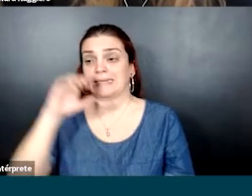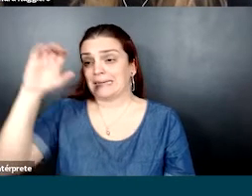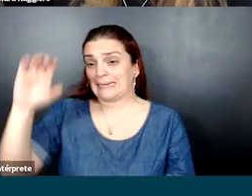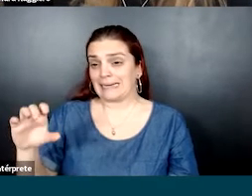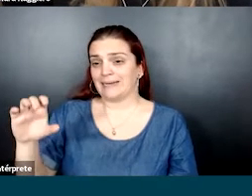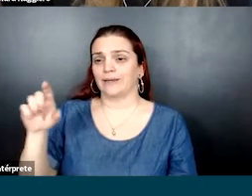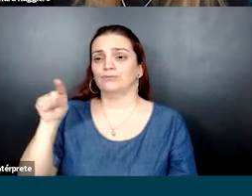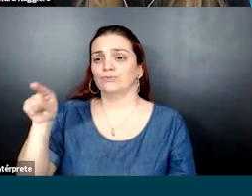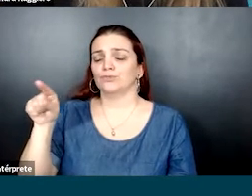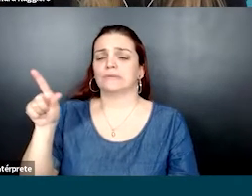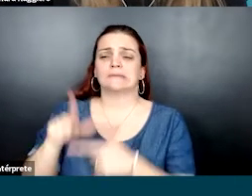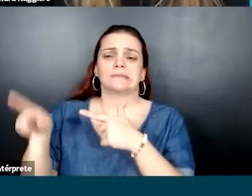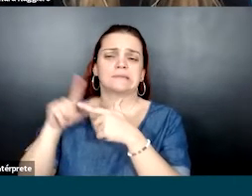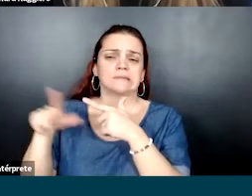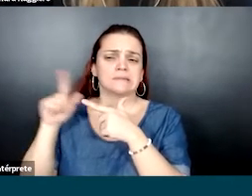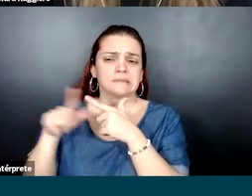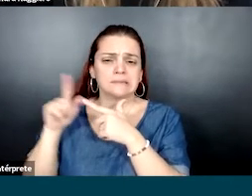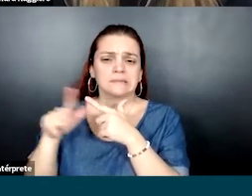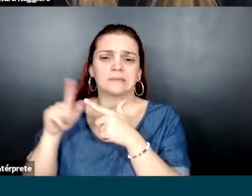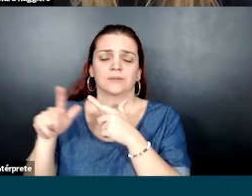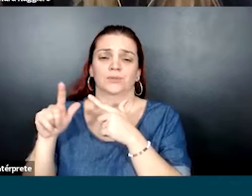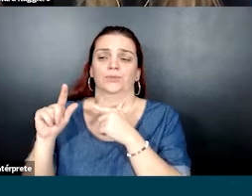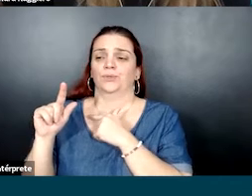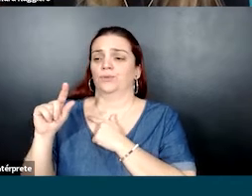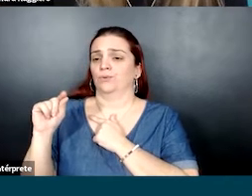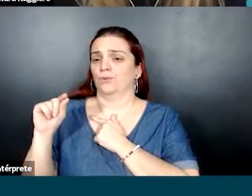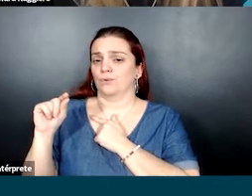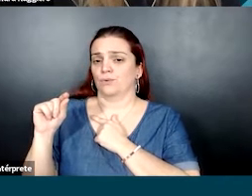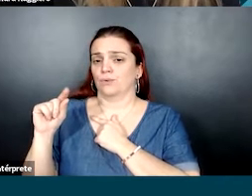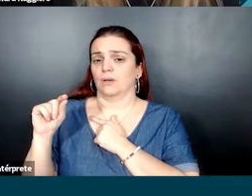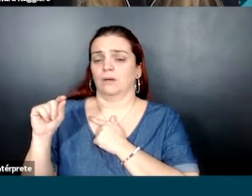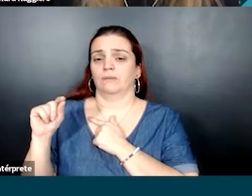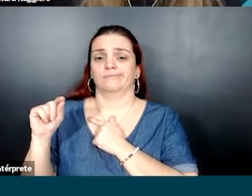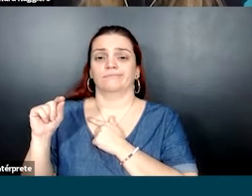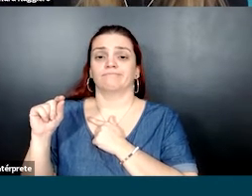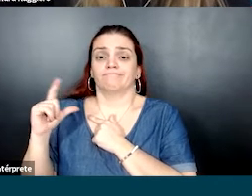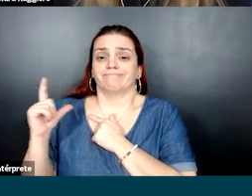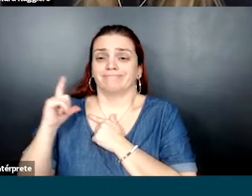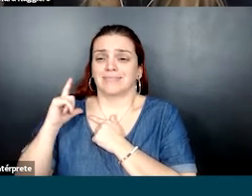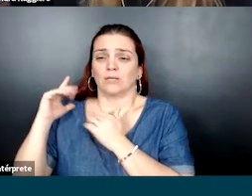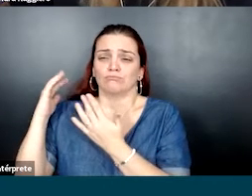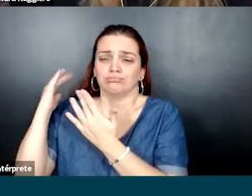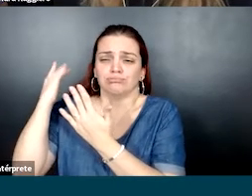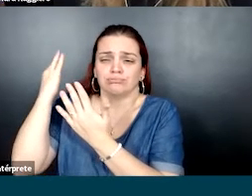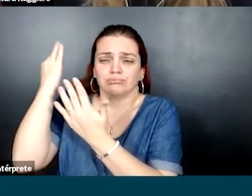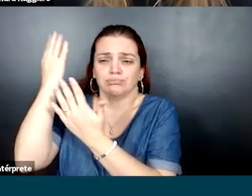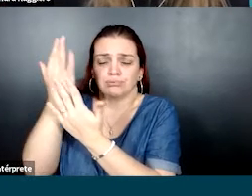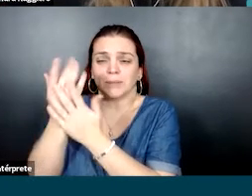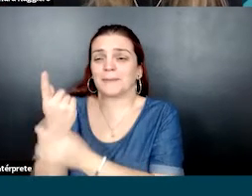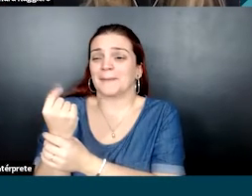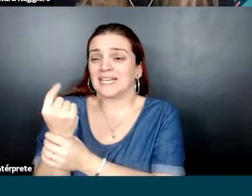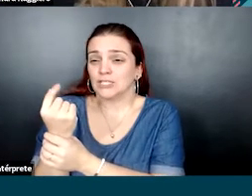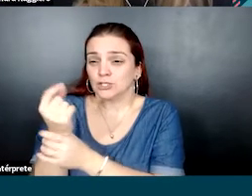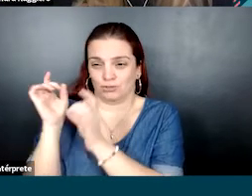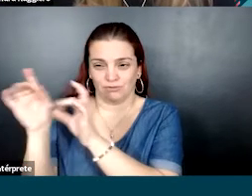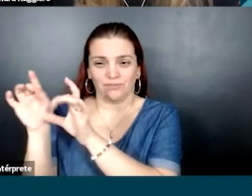cliente, ela estava tendo diversos problemas por terem aqui, nesse caso, uma fonte de dados históricos